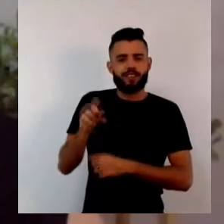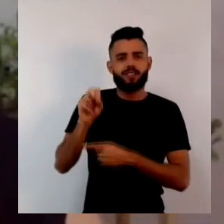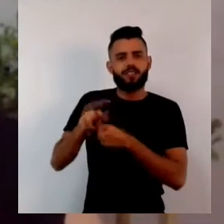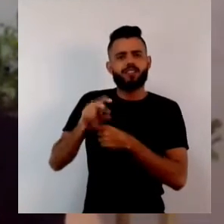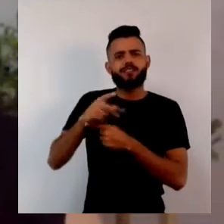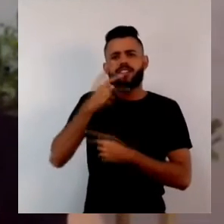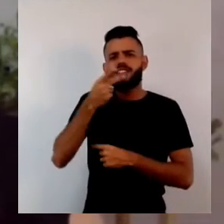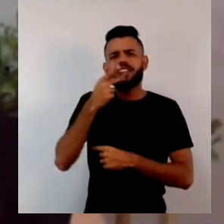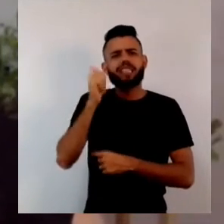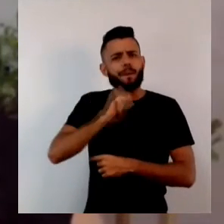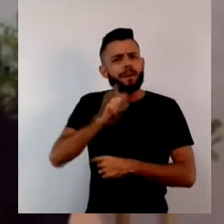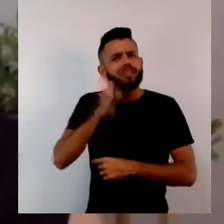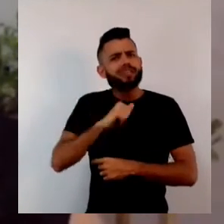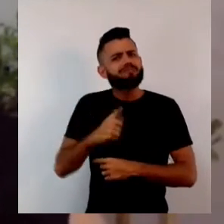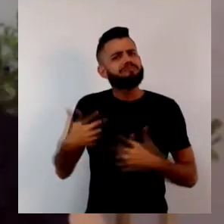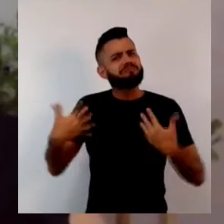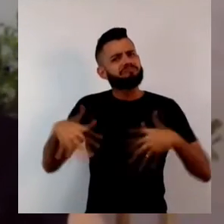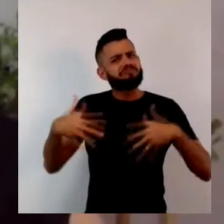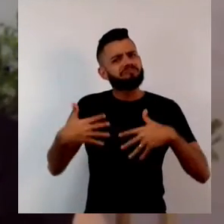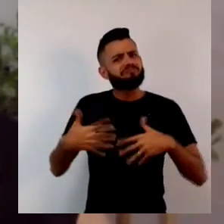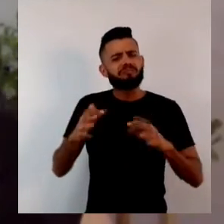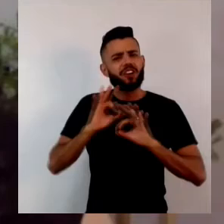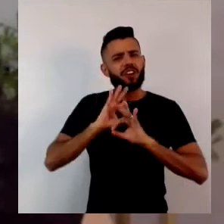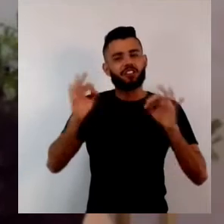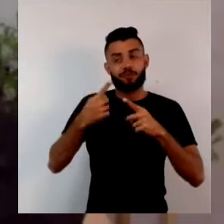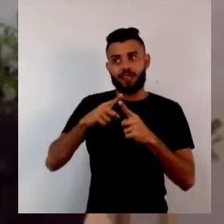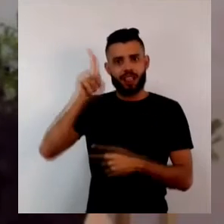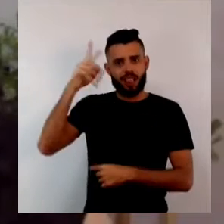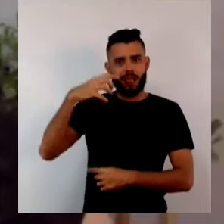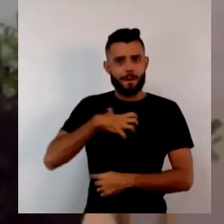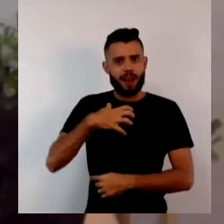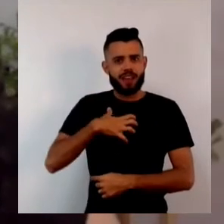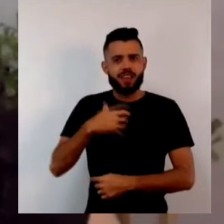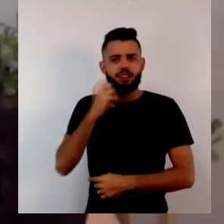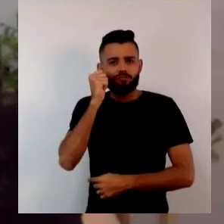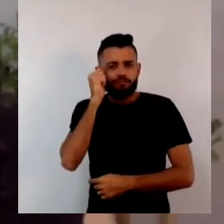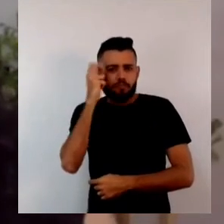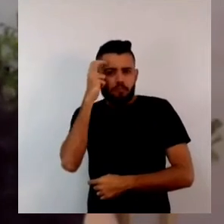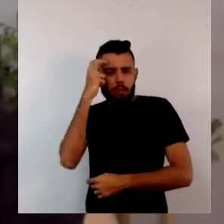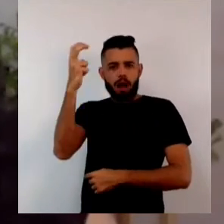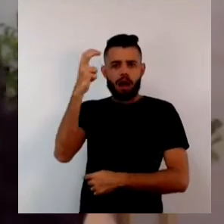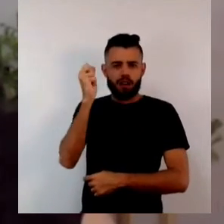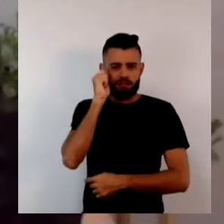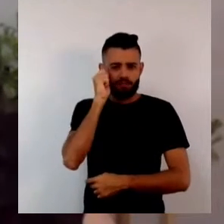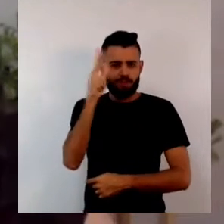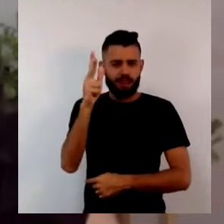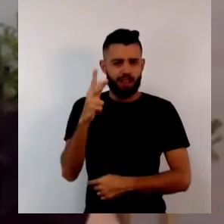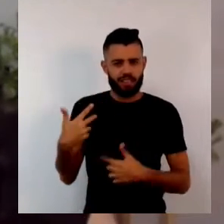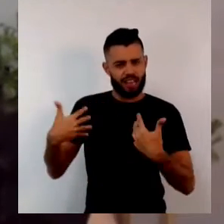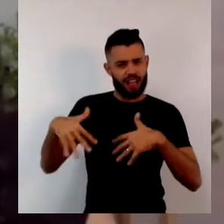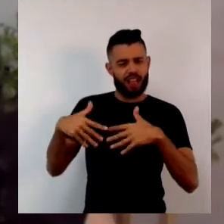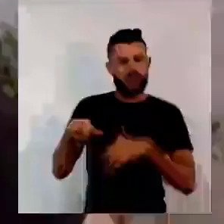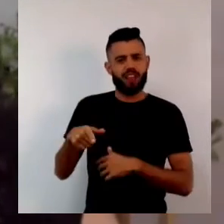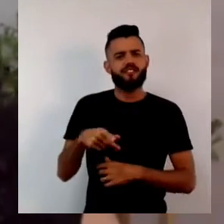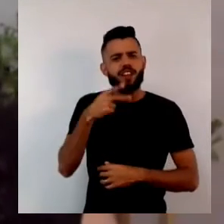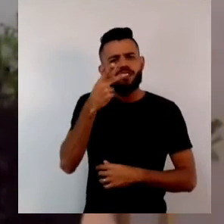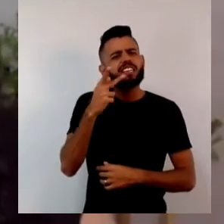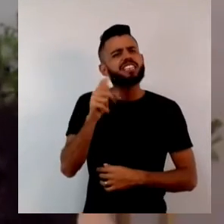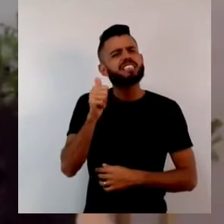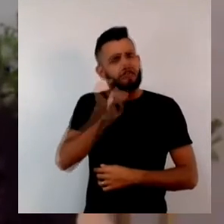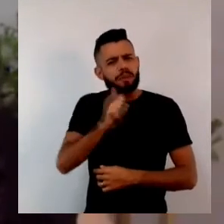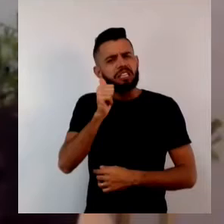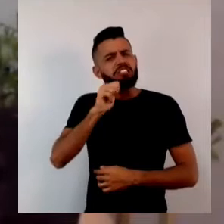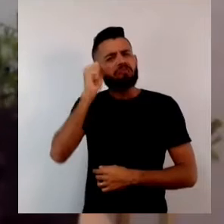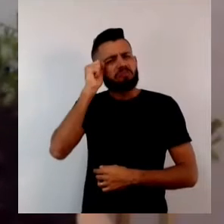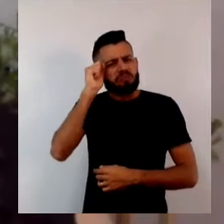tudo retada na Bahia significa muito esperta, para quem não sabe. E ela sempre falava, nossa, essa menina é arretada, porque todas